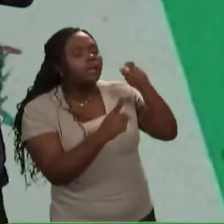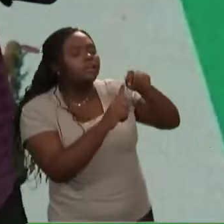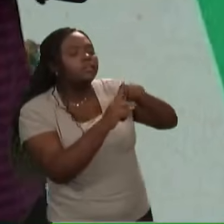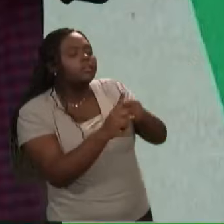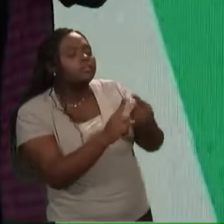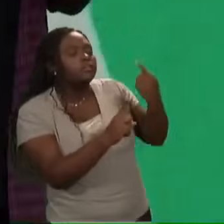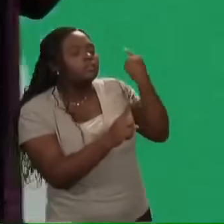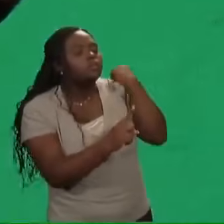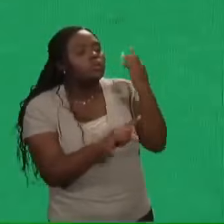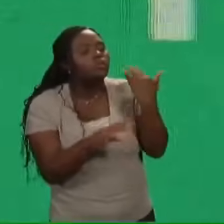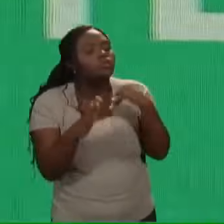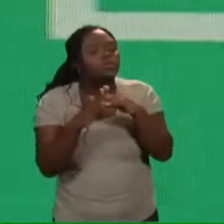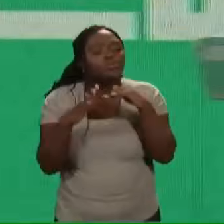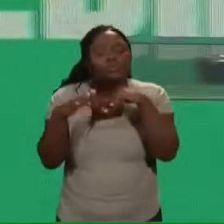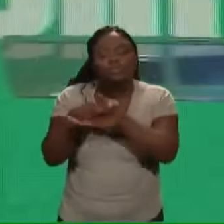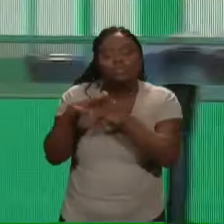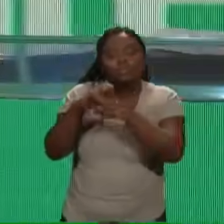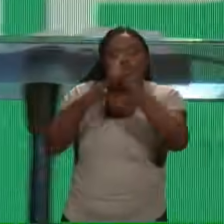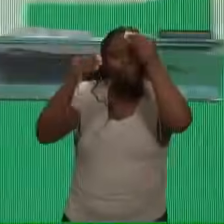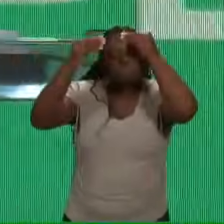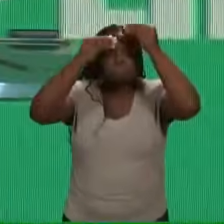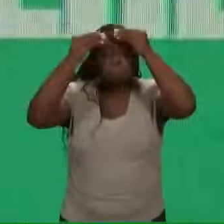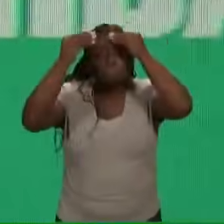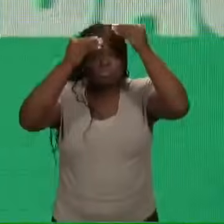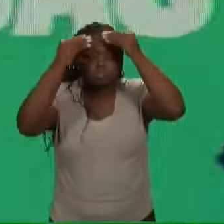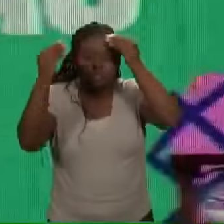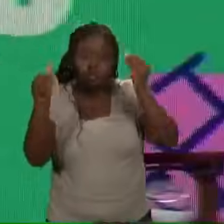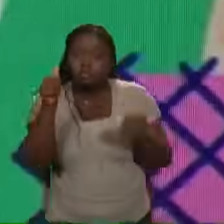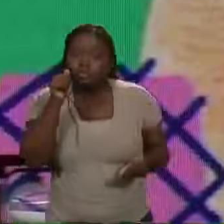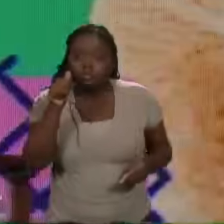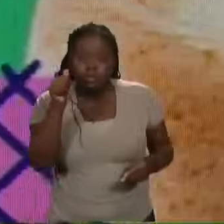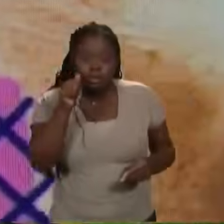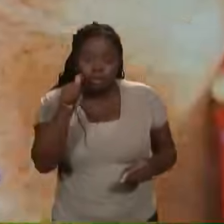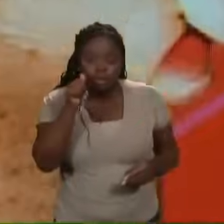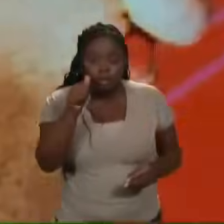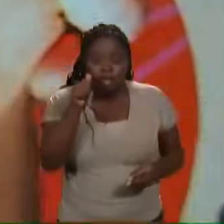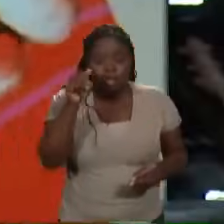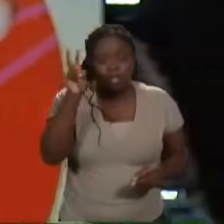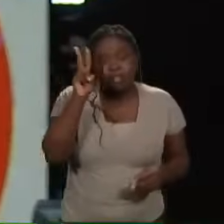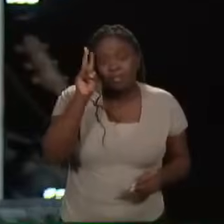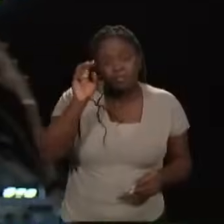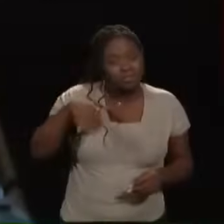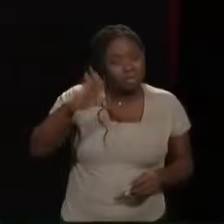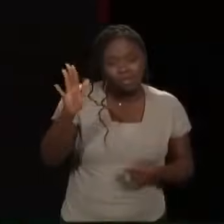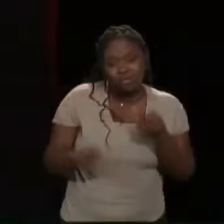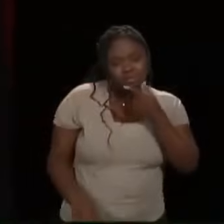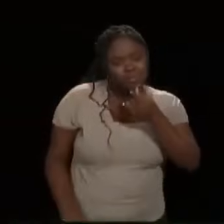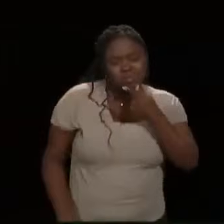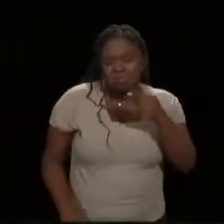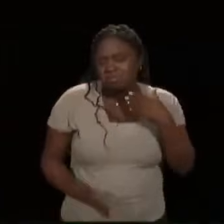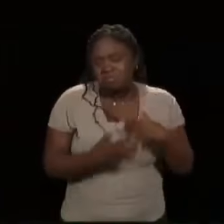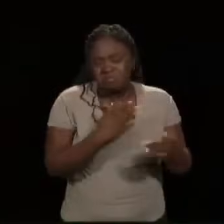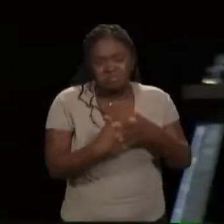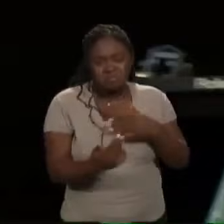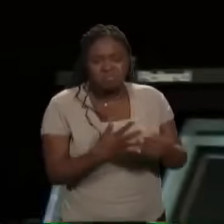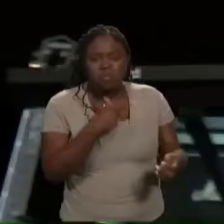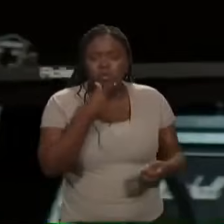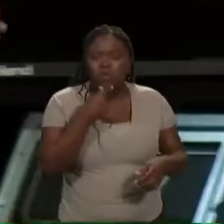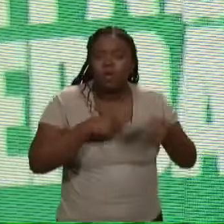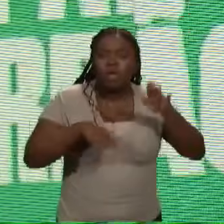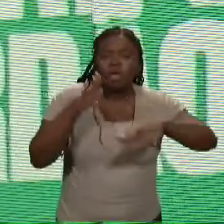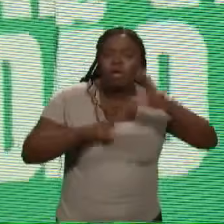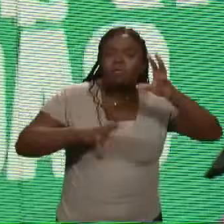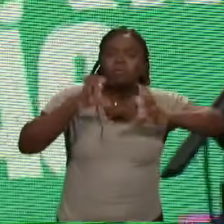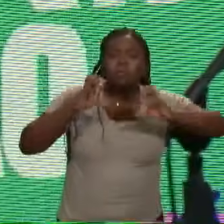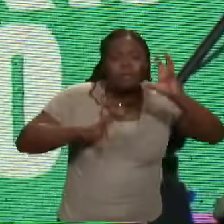tudo com elas aqui carregando. E nisso as mulheres ganham dos homens, por quê? Porque mulher lembra mais, homem não está muito aí para isso não. Homem muitas vezes briga, ele na